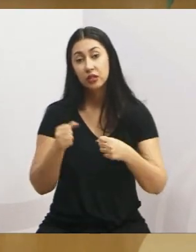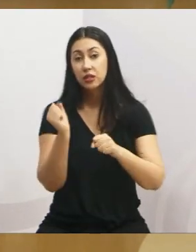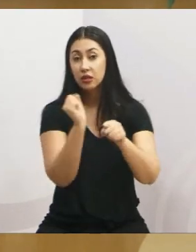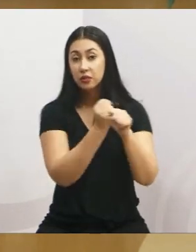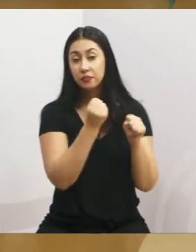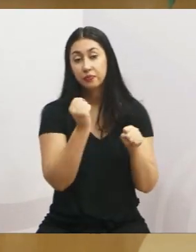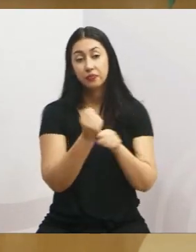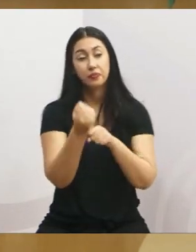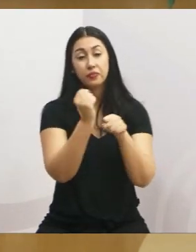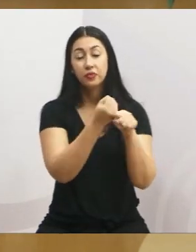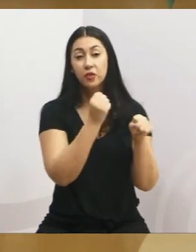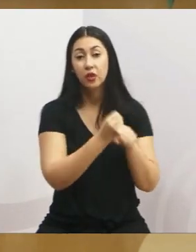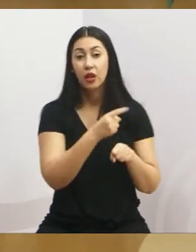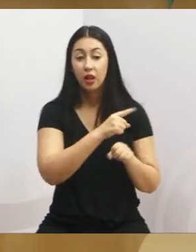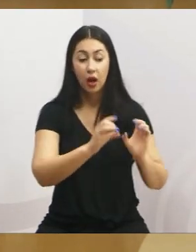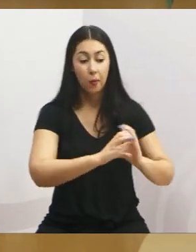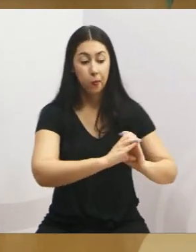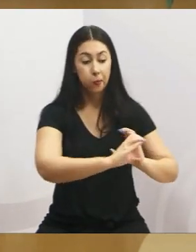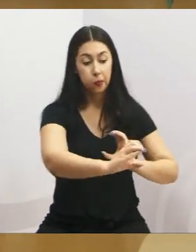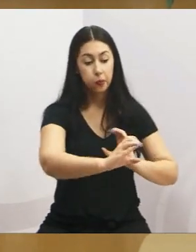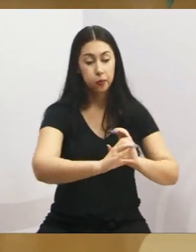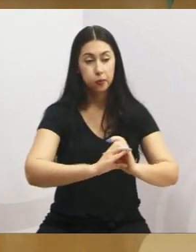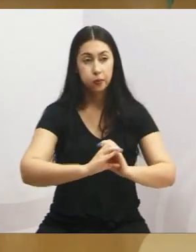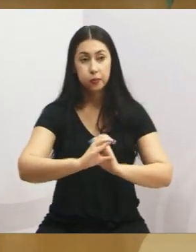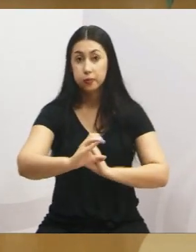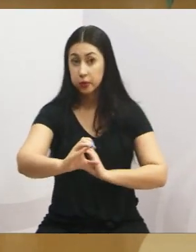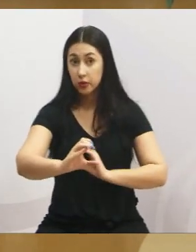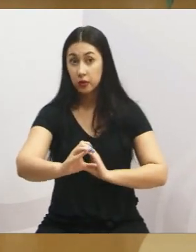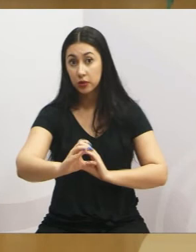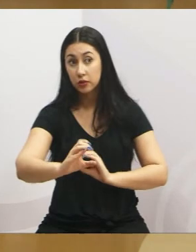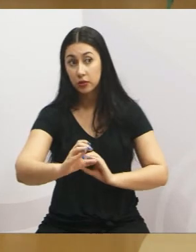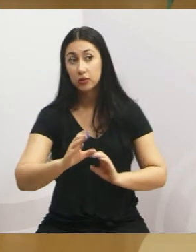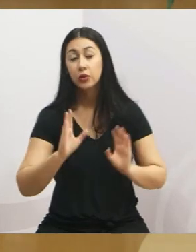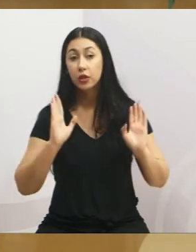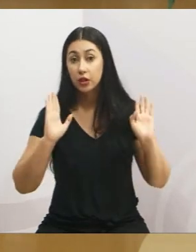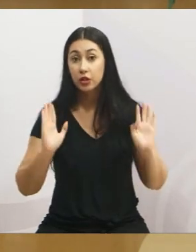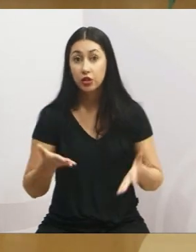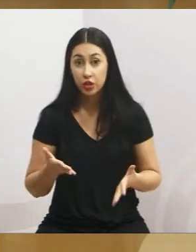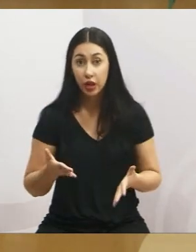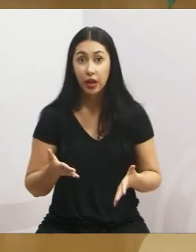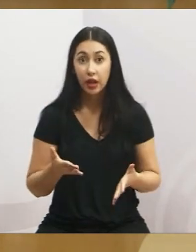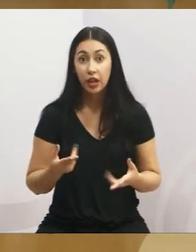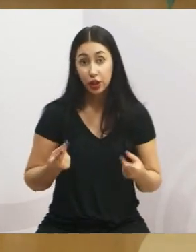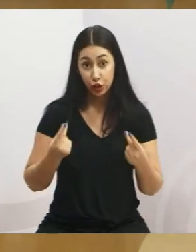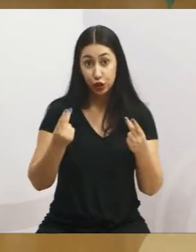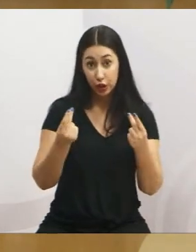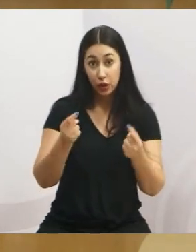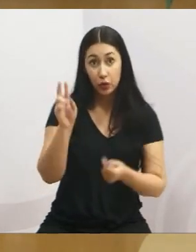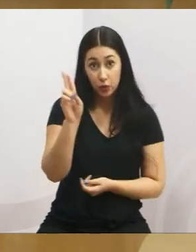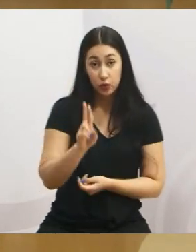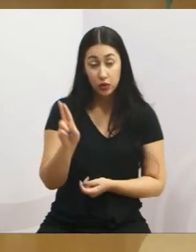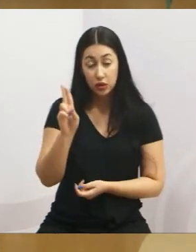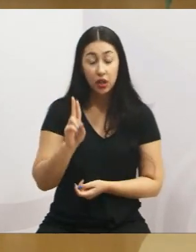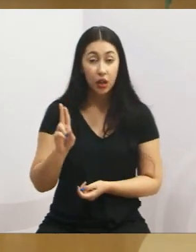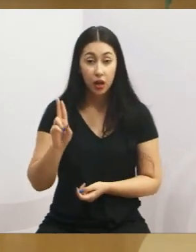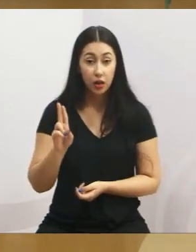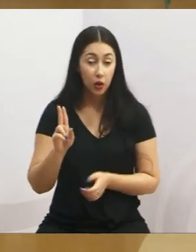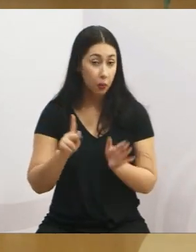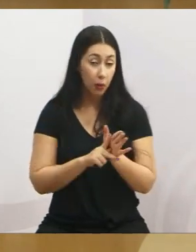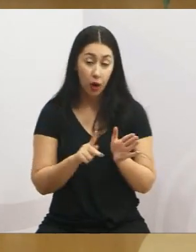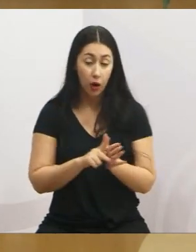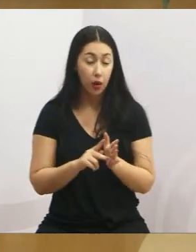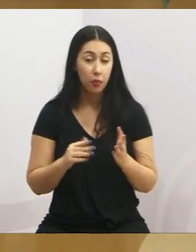obra na tubulação, dentro do condomínio, eles inclusive já tiraram dinheiro do bolso para fazer uma pequena